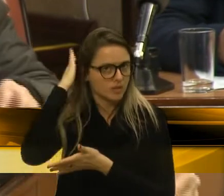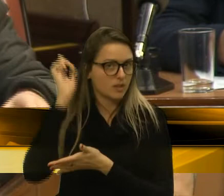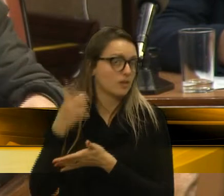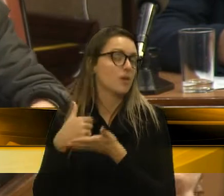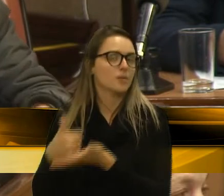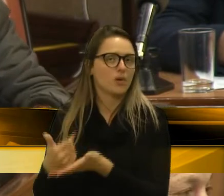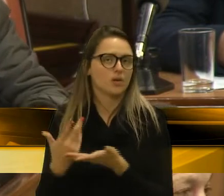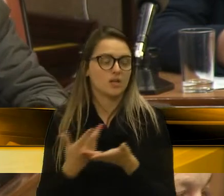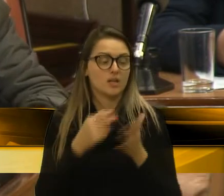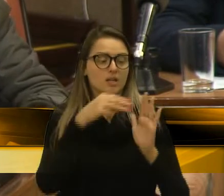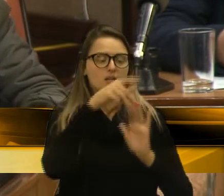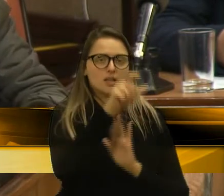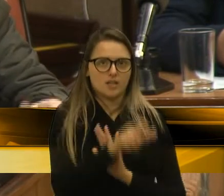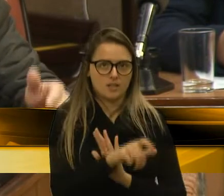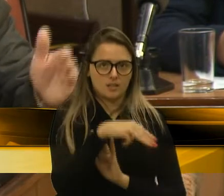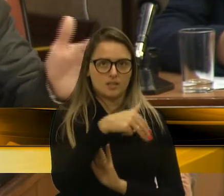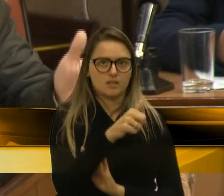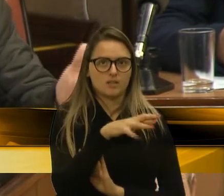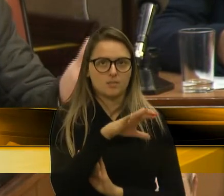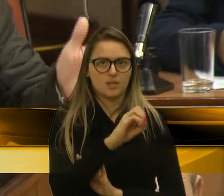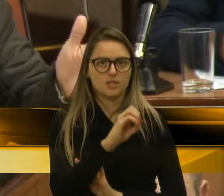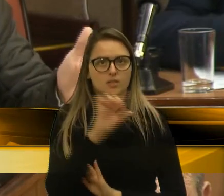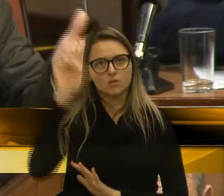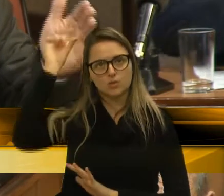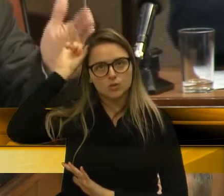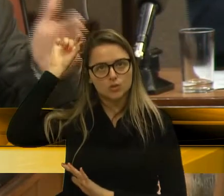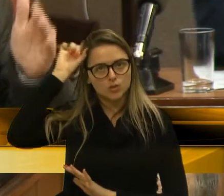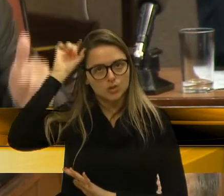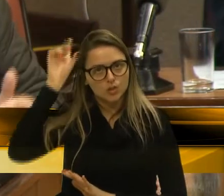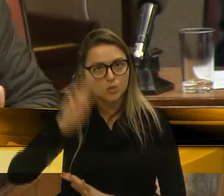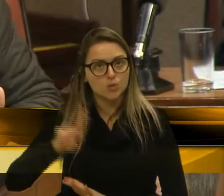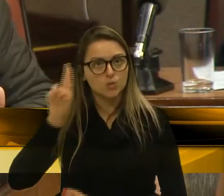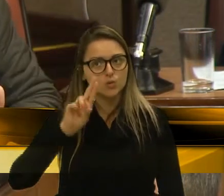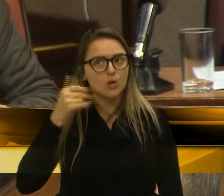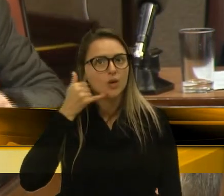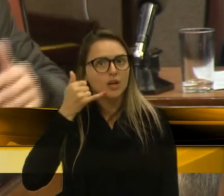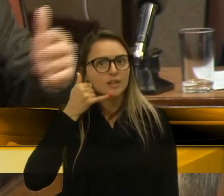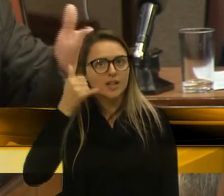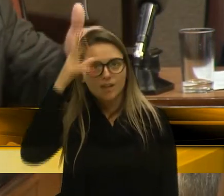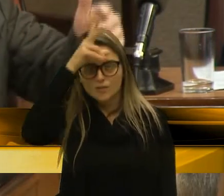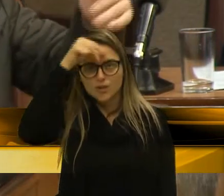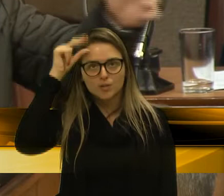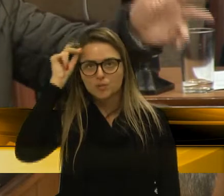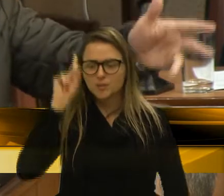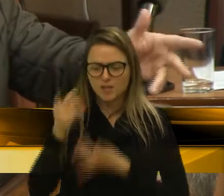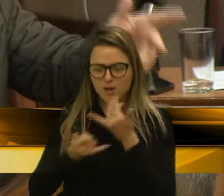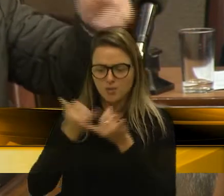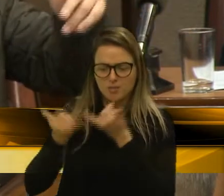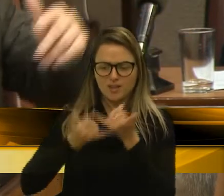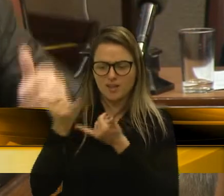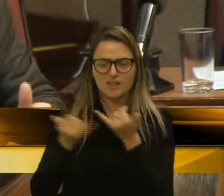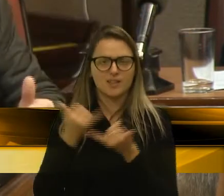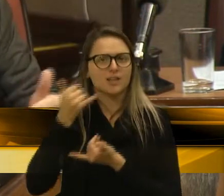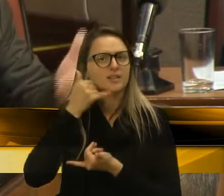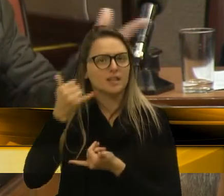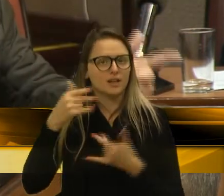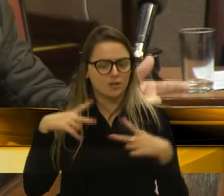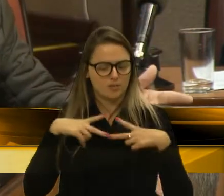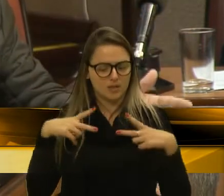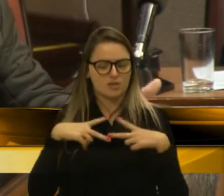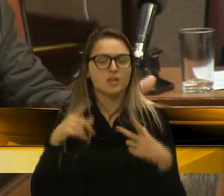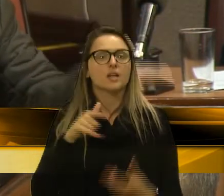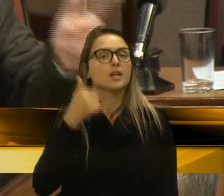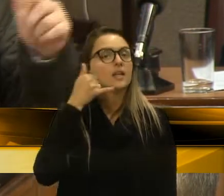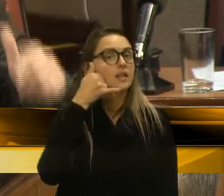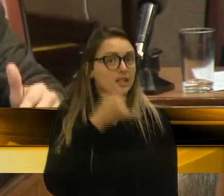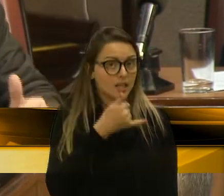Marciano, enfim, o Chico Guerra utilizou de telefone funcional, não foi uma brincadeira de telefone particular para outro particular, foi de telefone